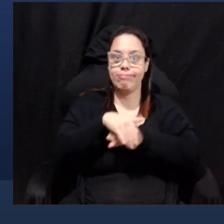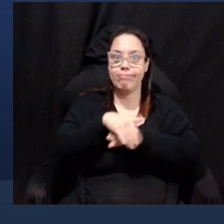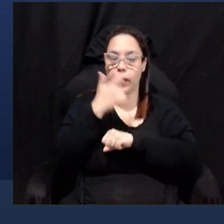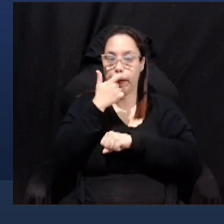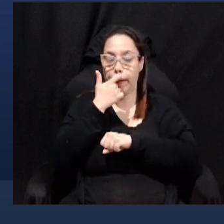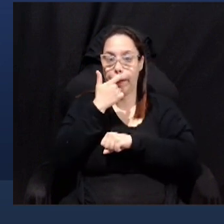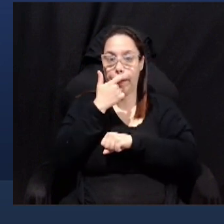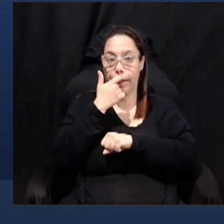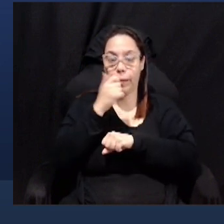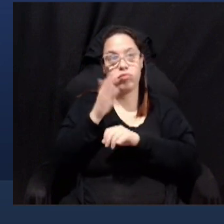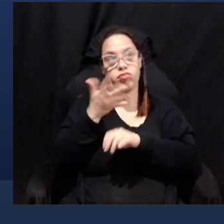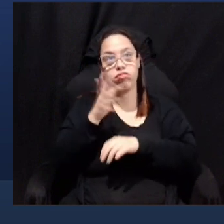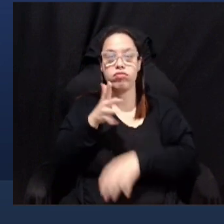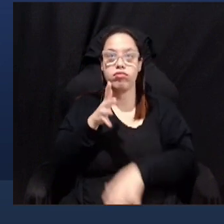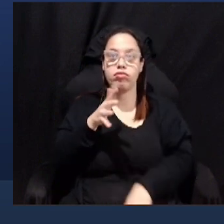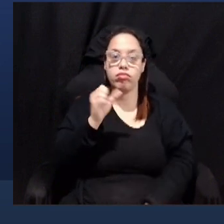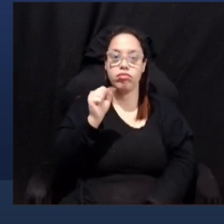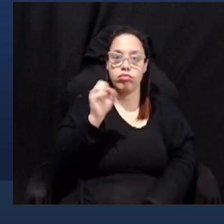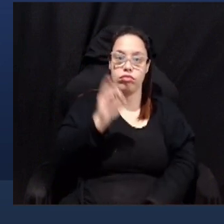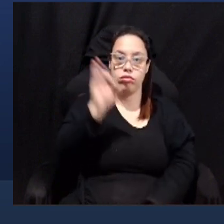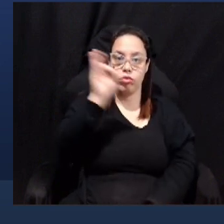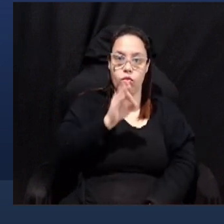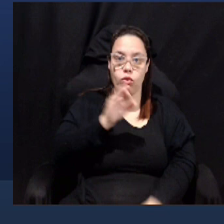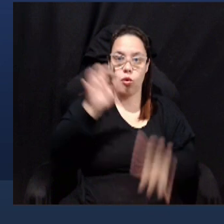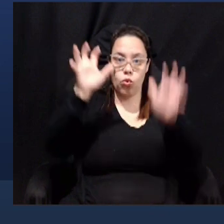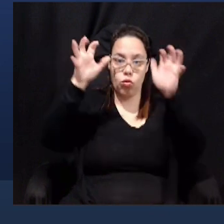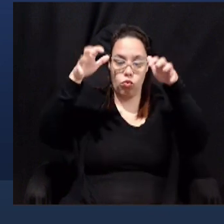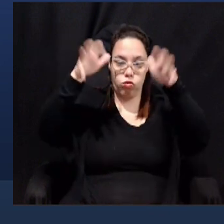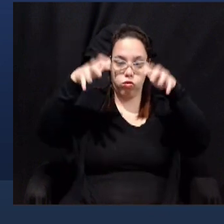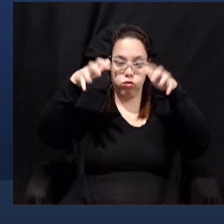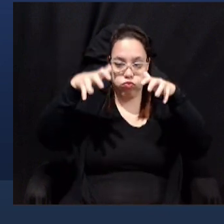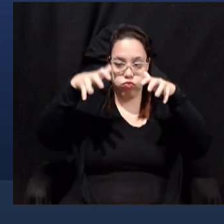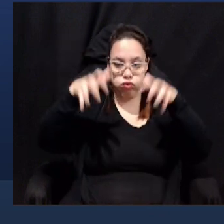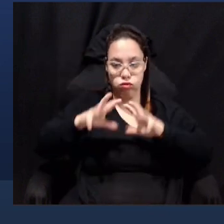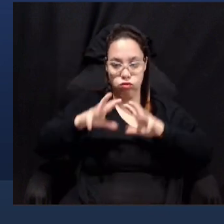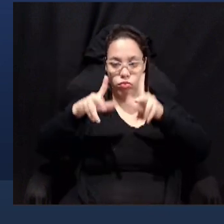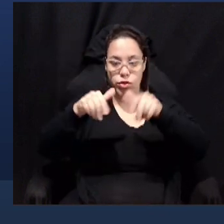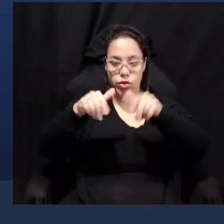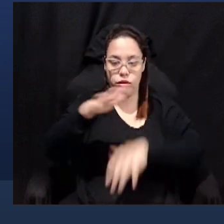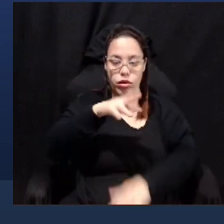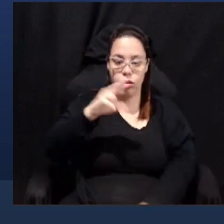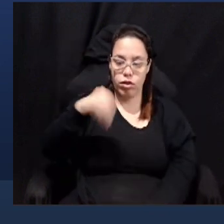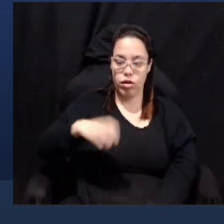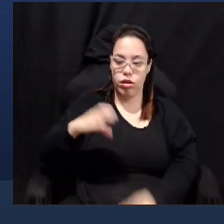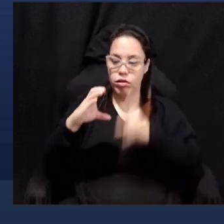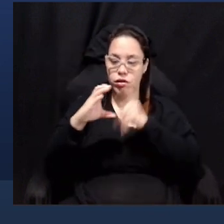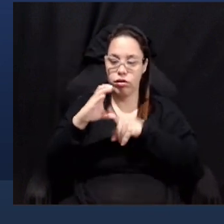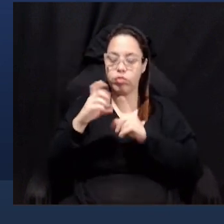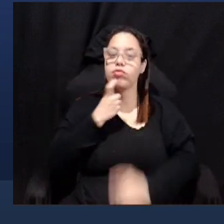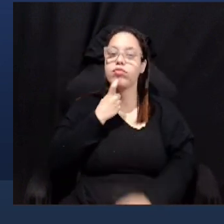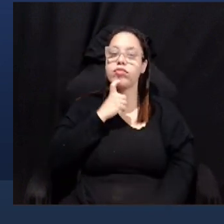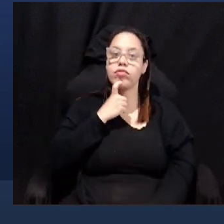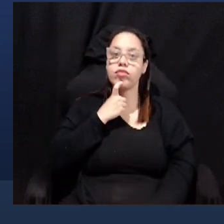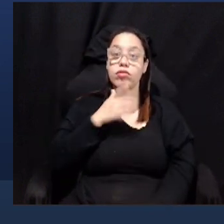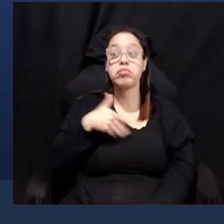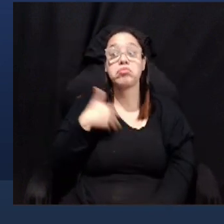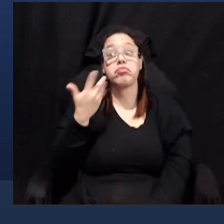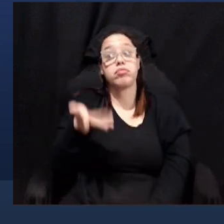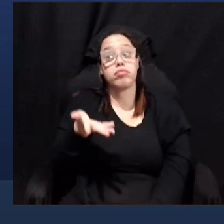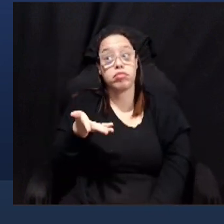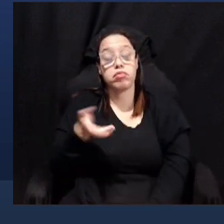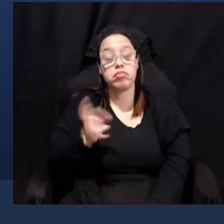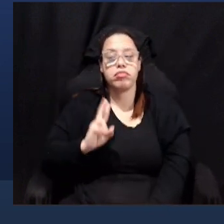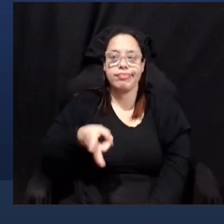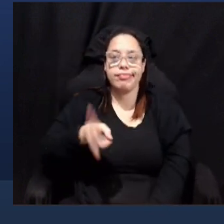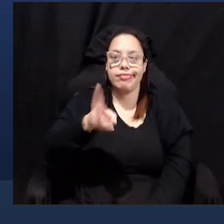probabilidade é de 80% de chuva generalizada por toda a região metropolitana de Campinas, uma tendência que deve continuar